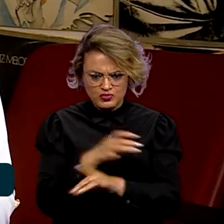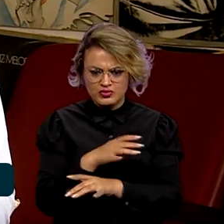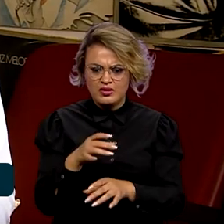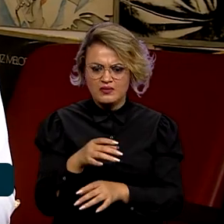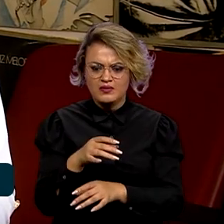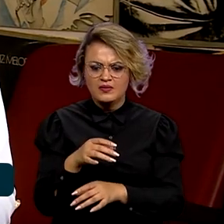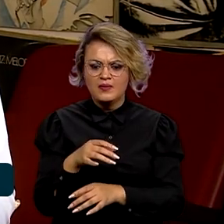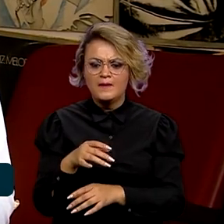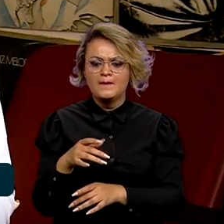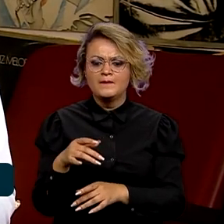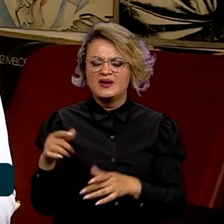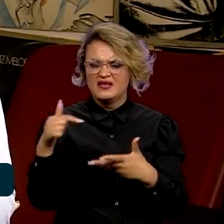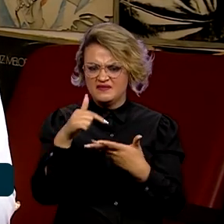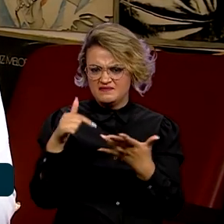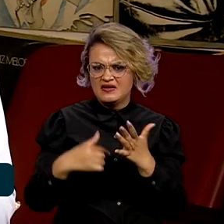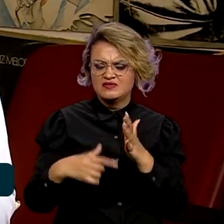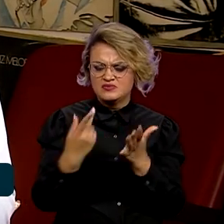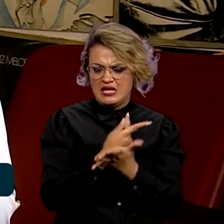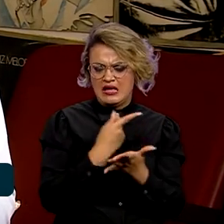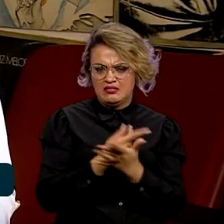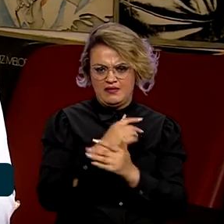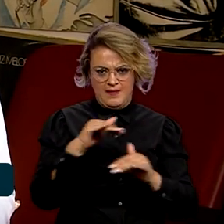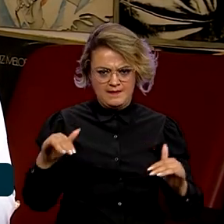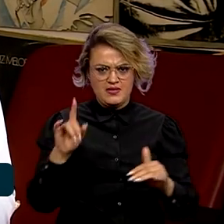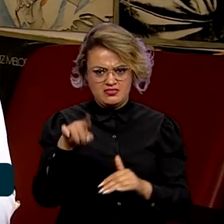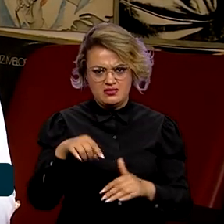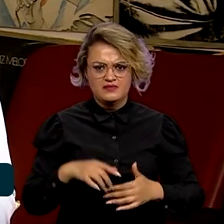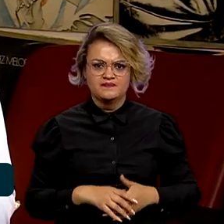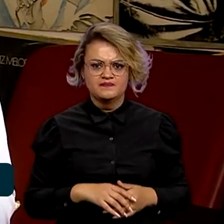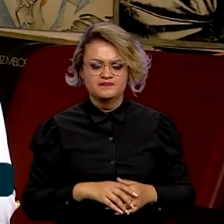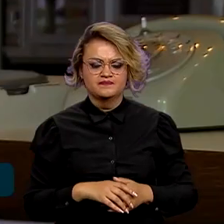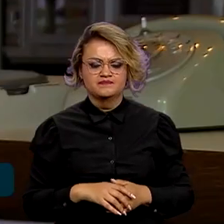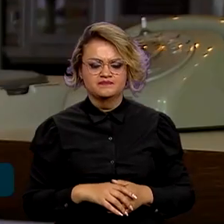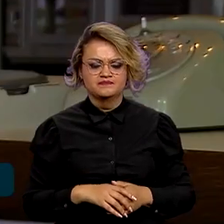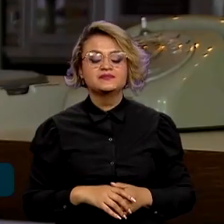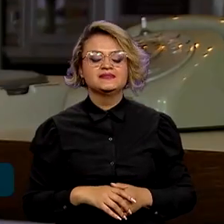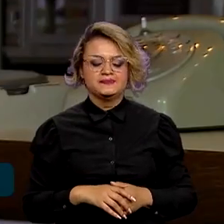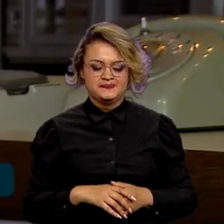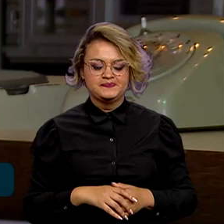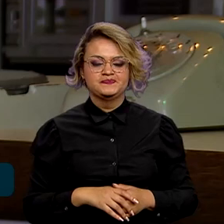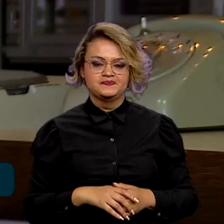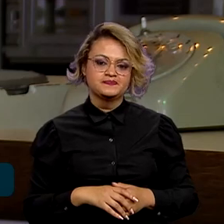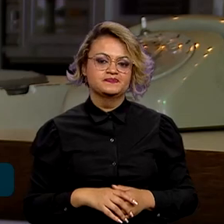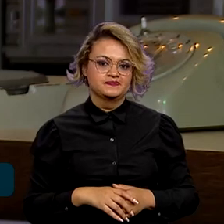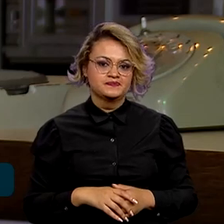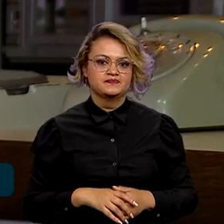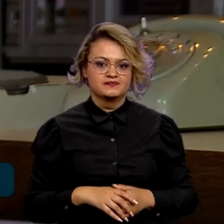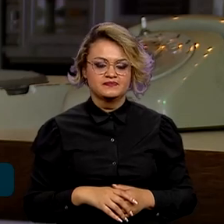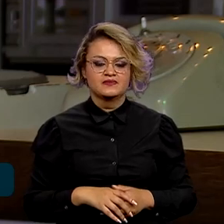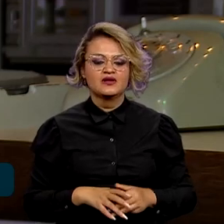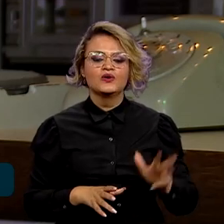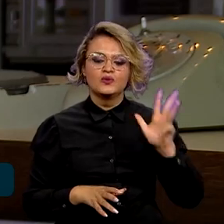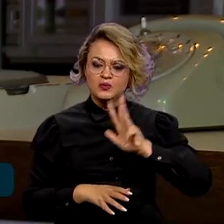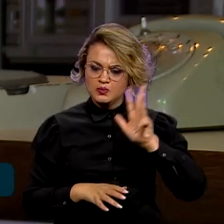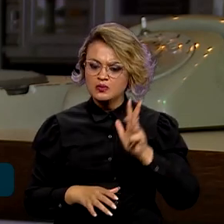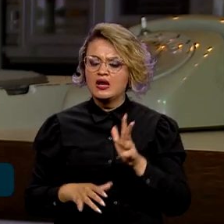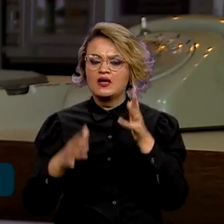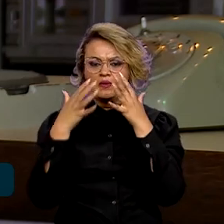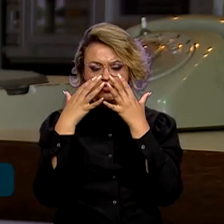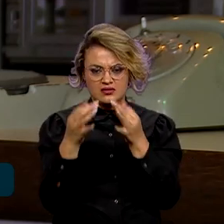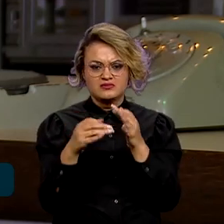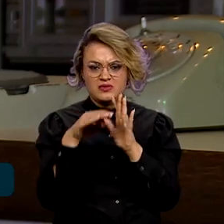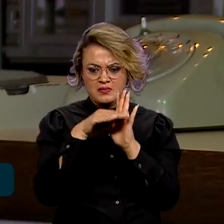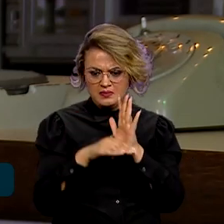que os ilícitos não continuem acontecendo na região amazônica? Sim. O presidente Lula priorizou a